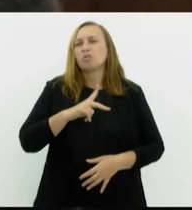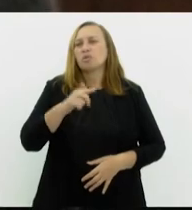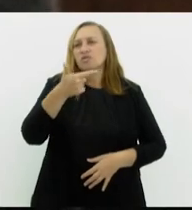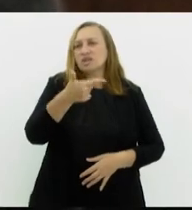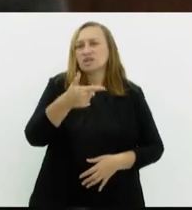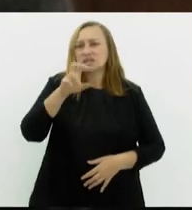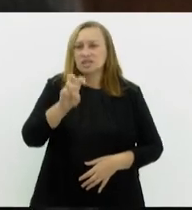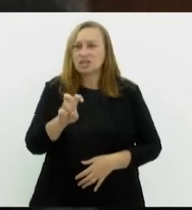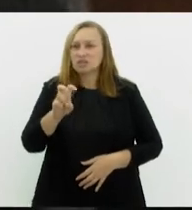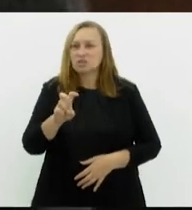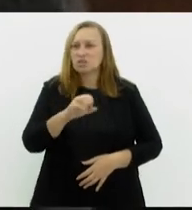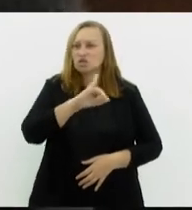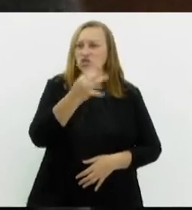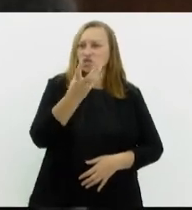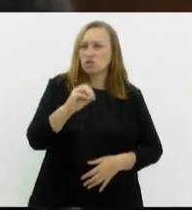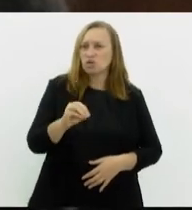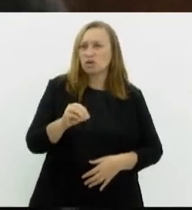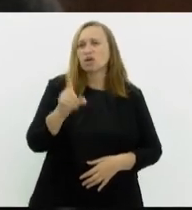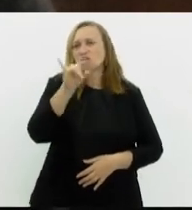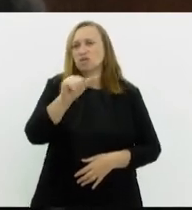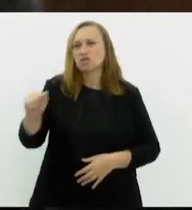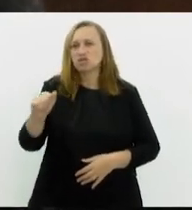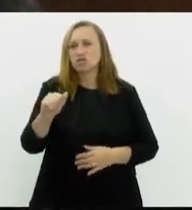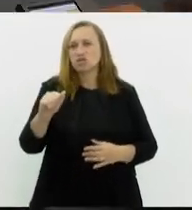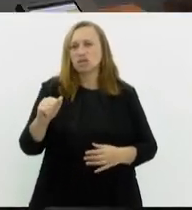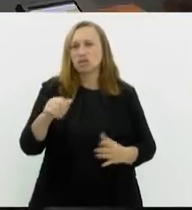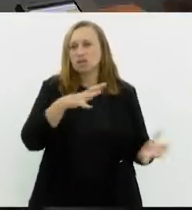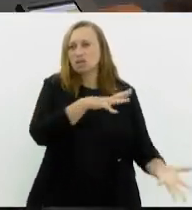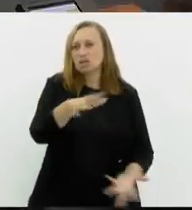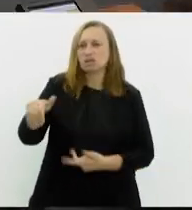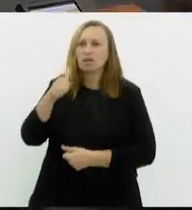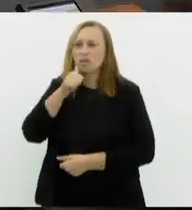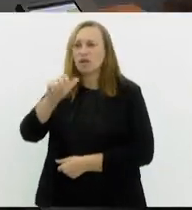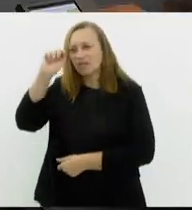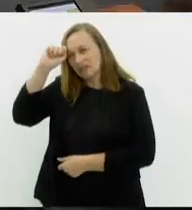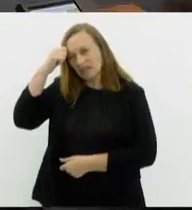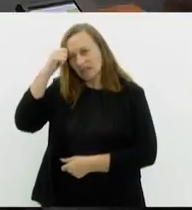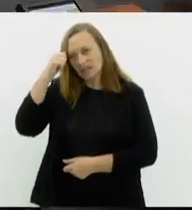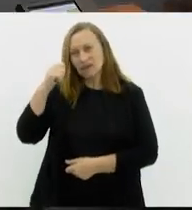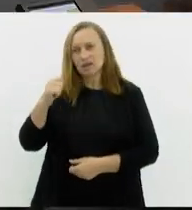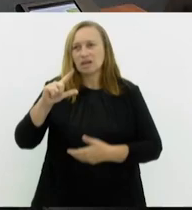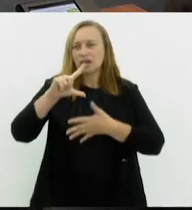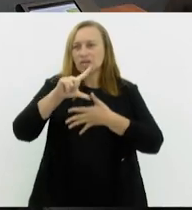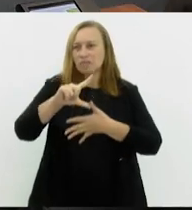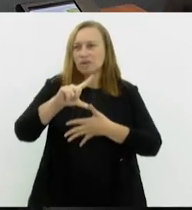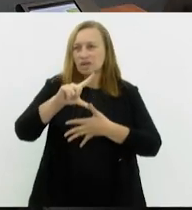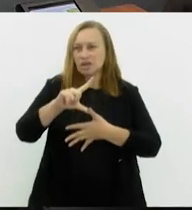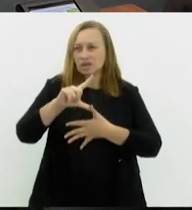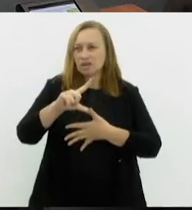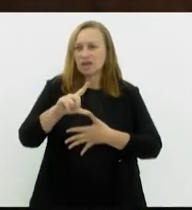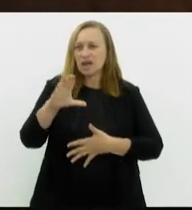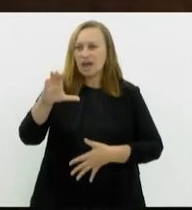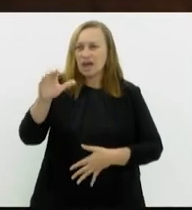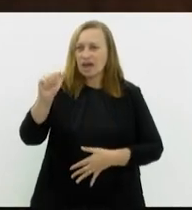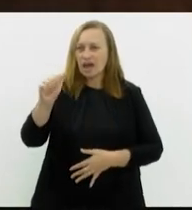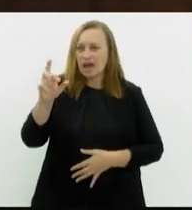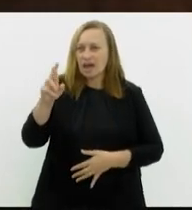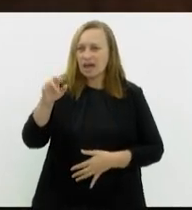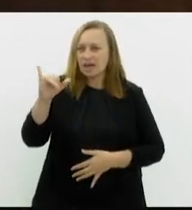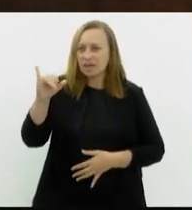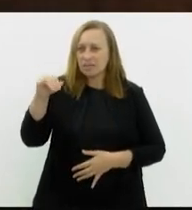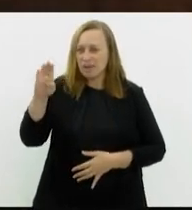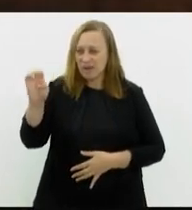julho, que é o Dia Internacional da Mulher Negra, Latino-Americana e Caribenha, uma data que